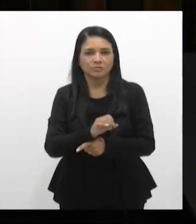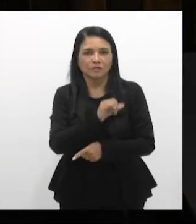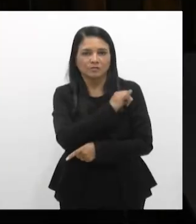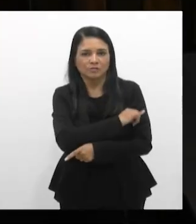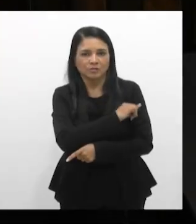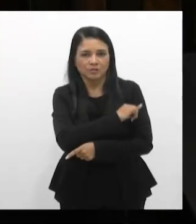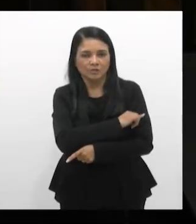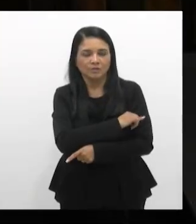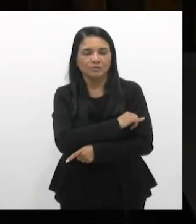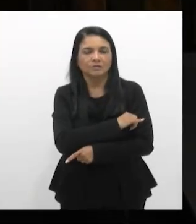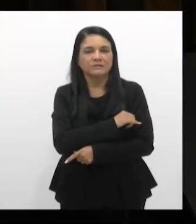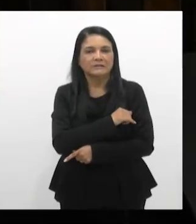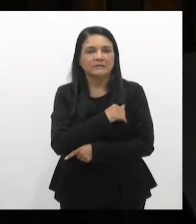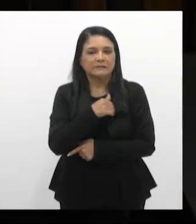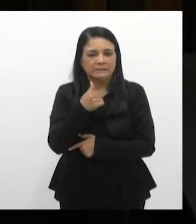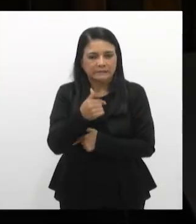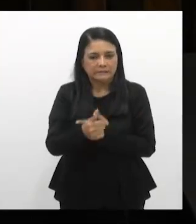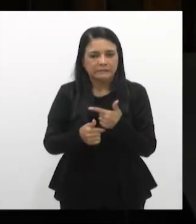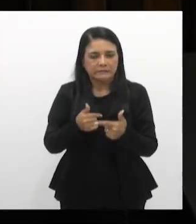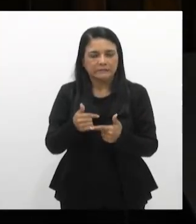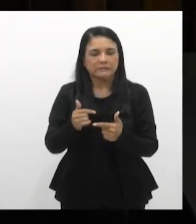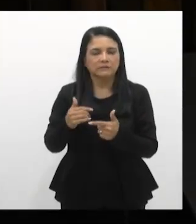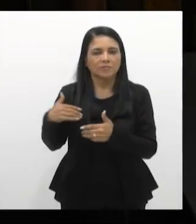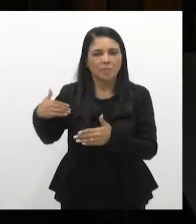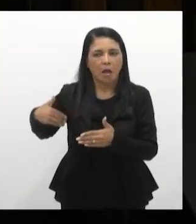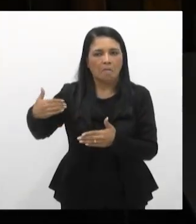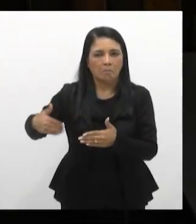tem passado por esses últimos tempos,